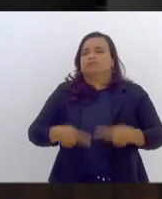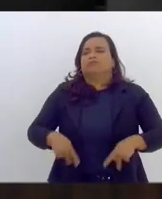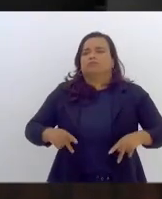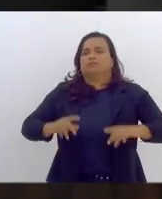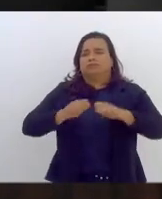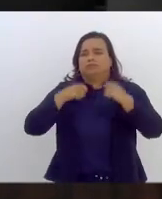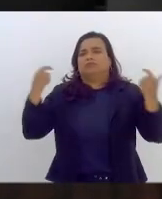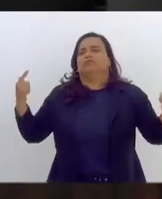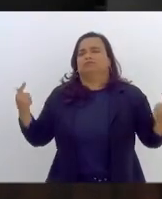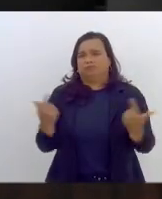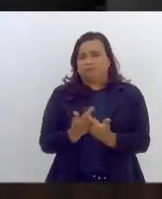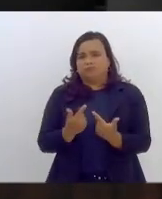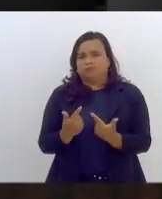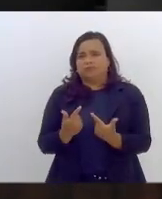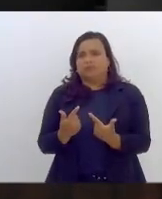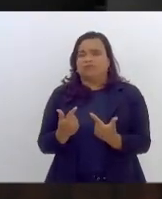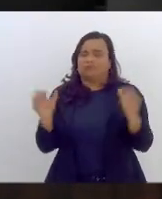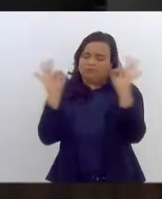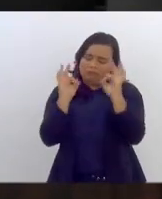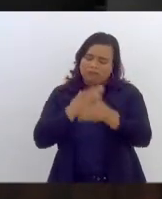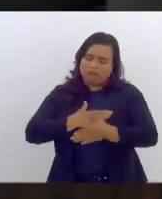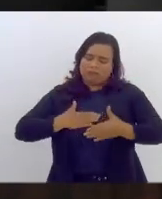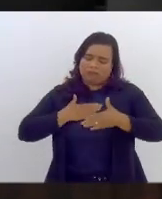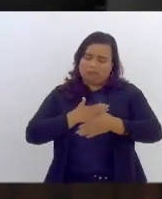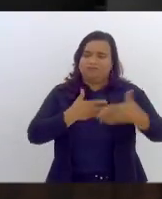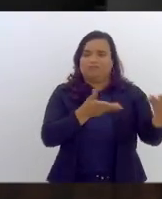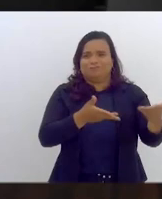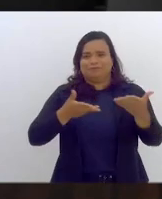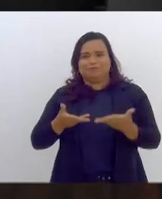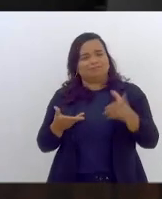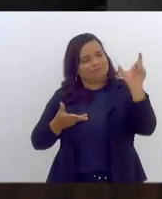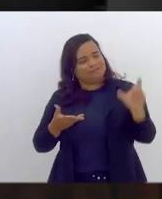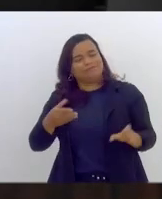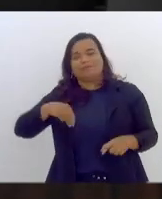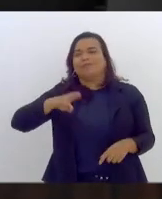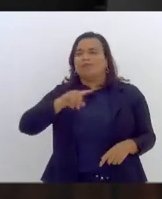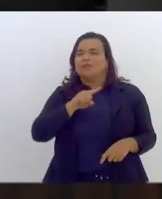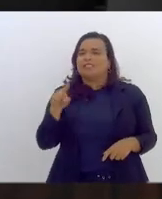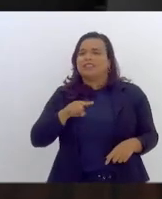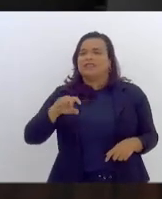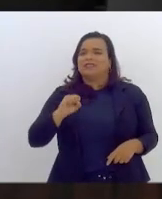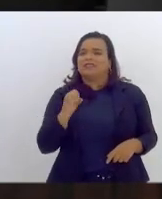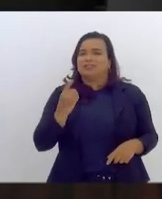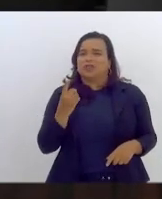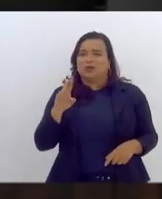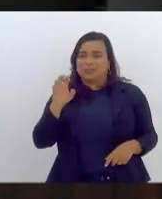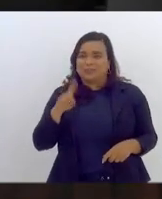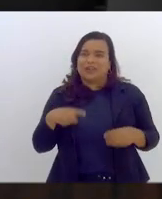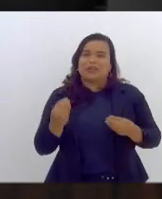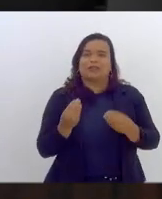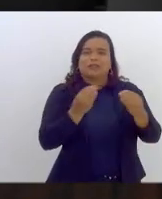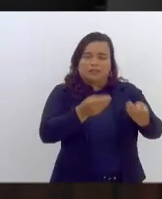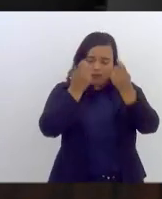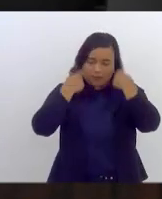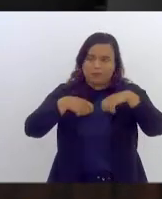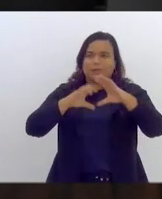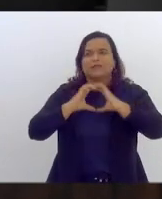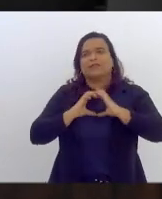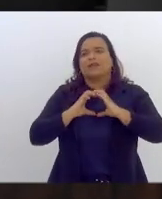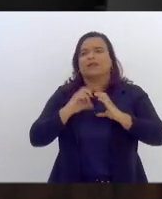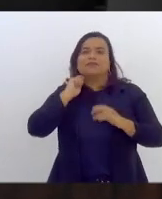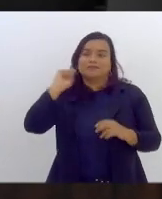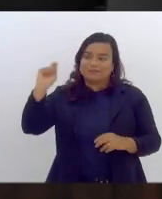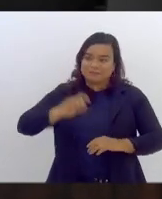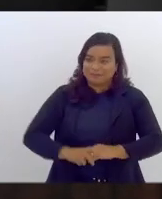esta casa que está honrada ao entregar ao Muniz Sodré a medalha Tiradentes. Bom,